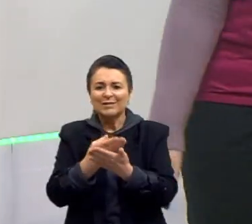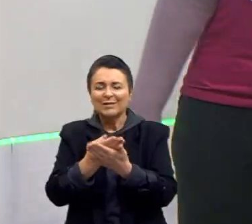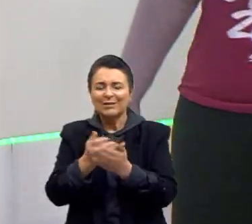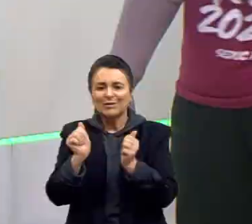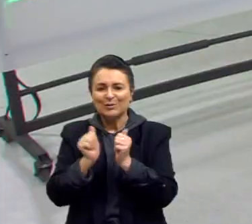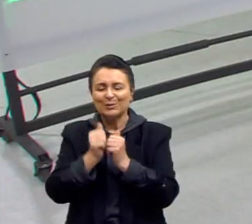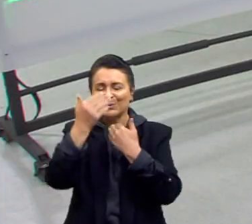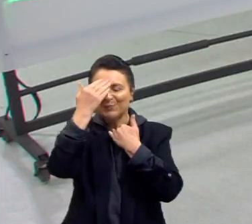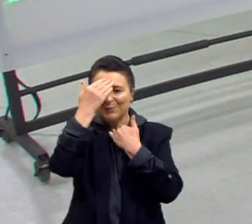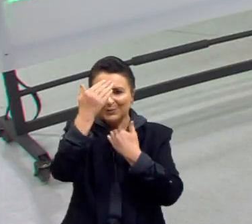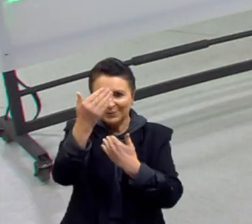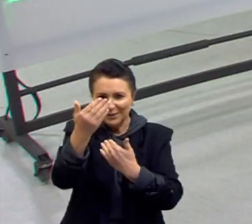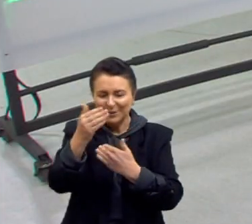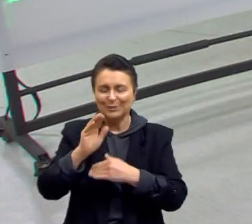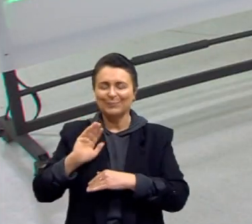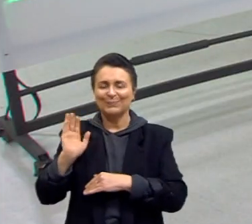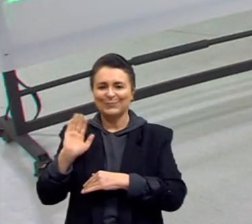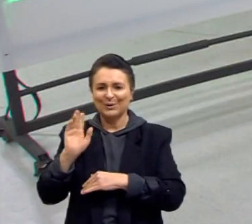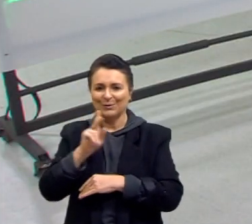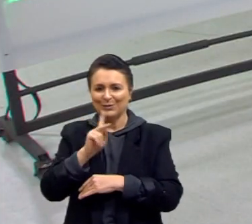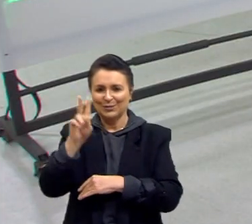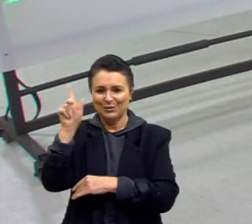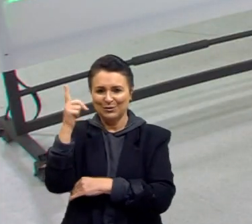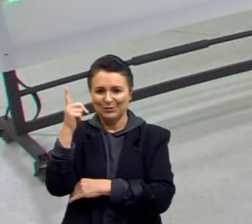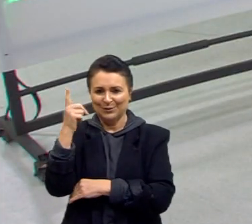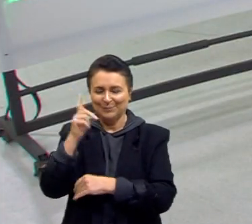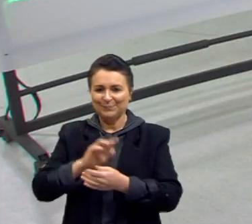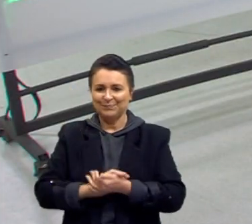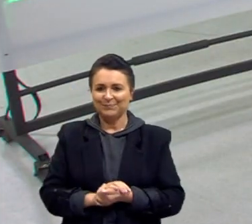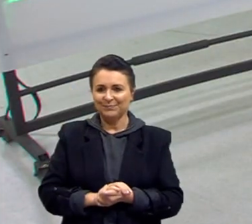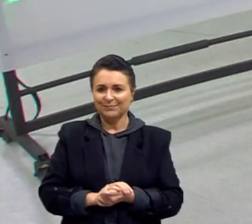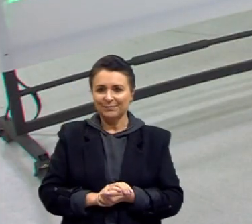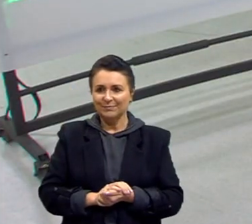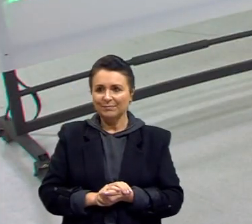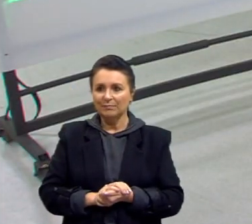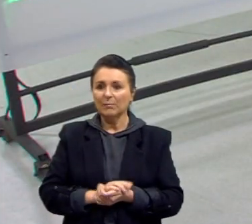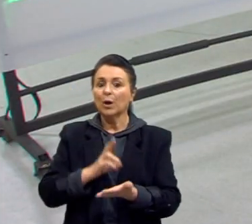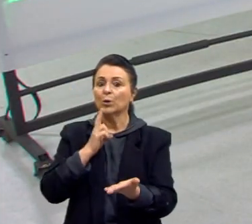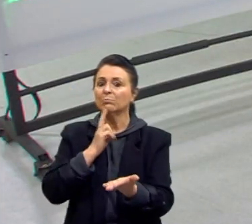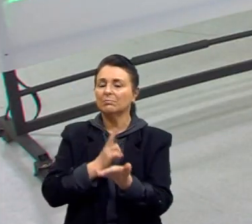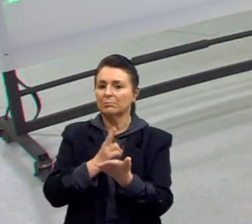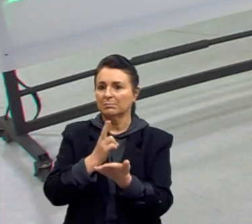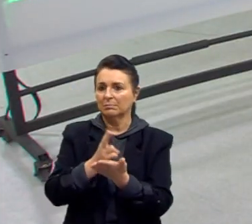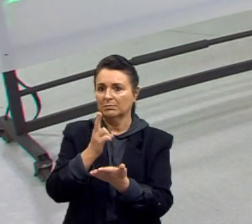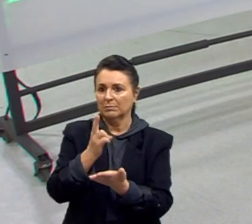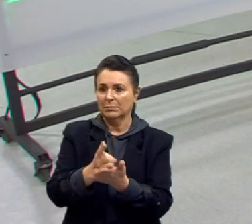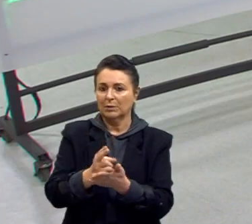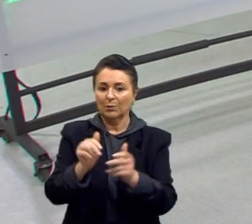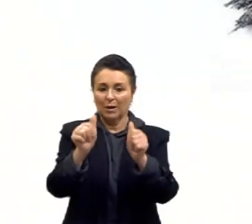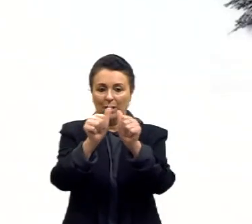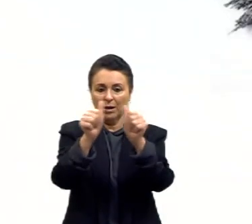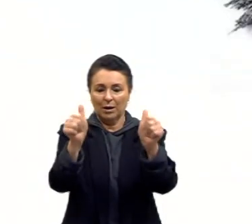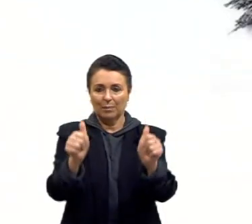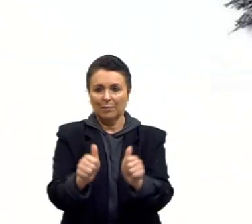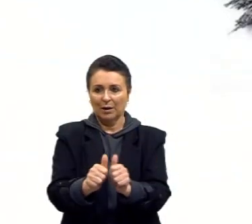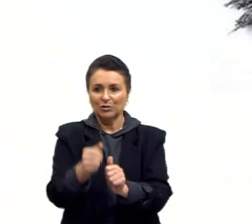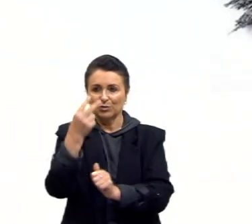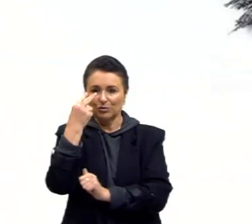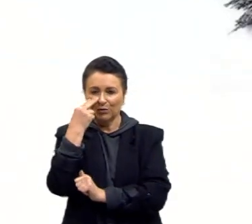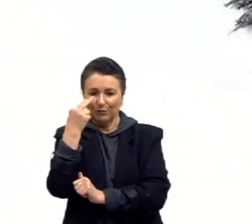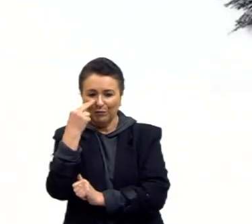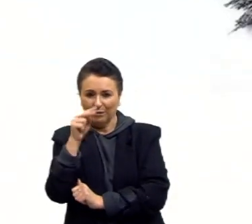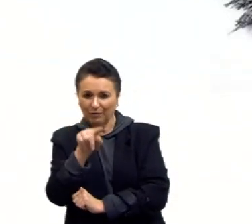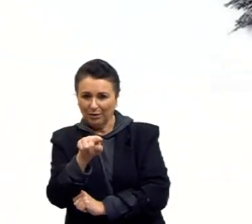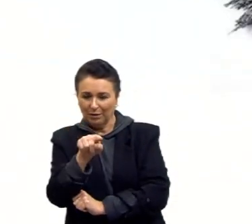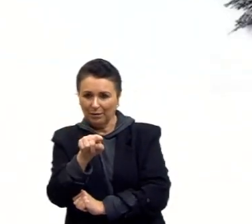Muito obrigado pessoal então continuando né aqui na imagem a gente pode ver